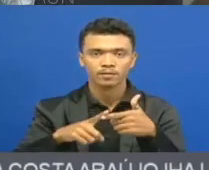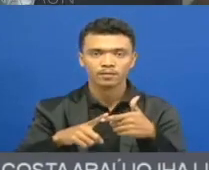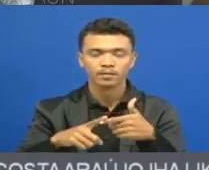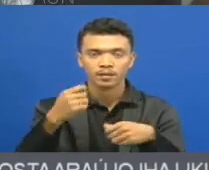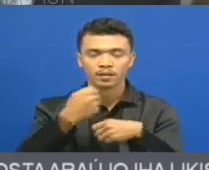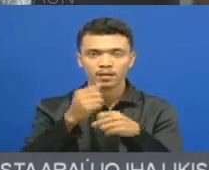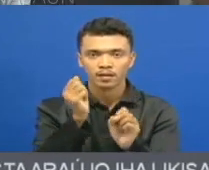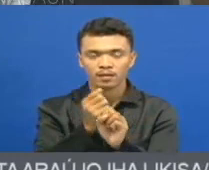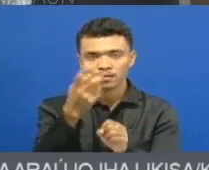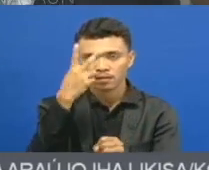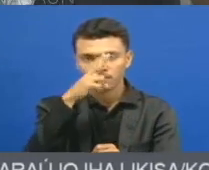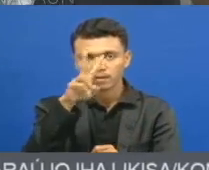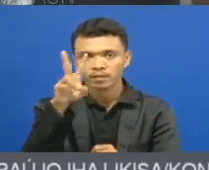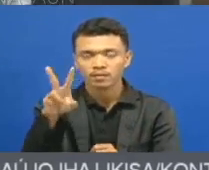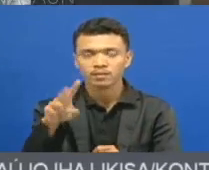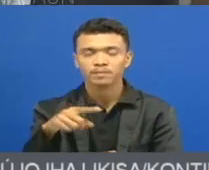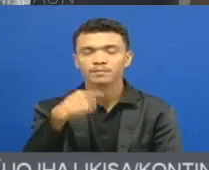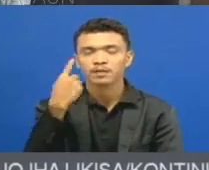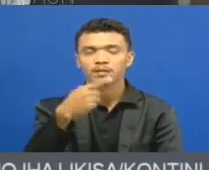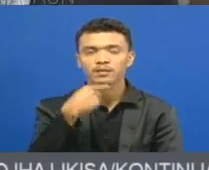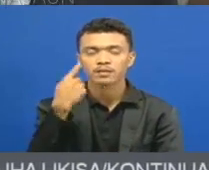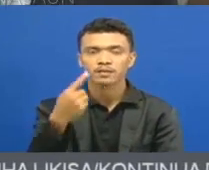hala avaliação sema ka